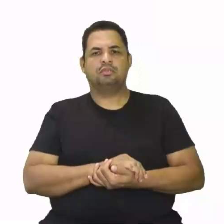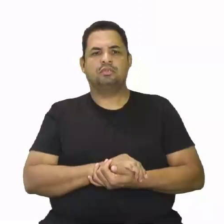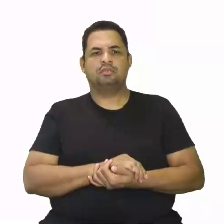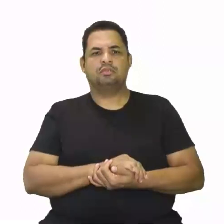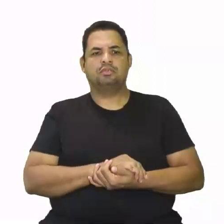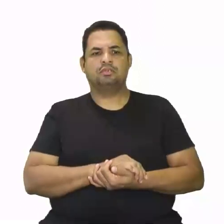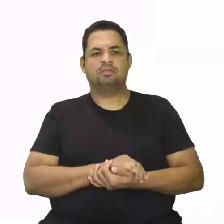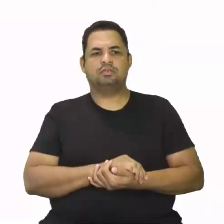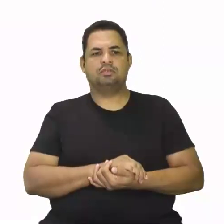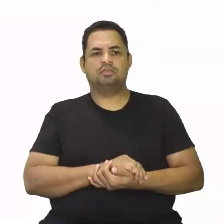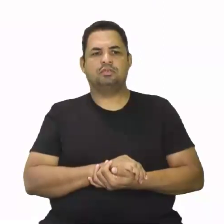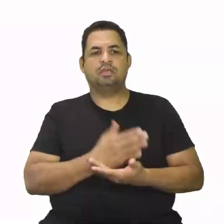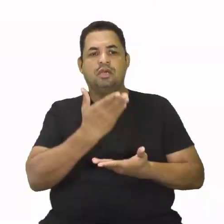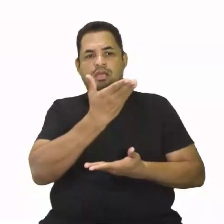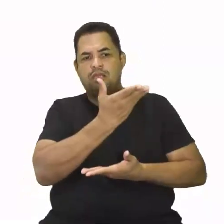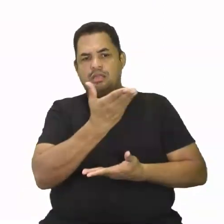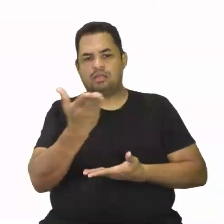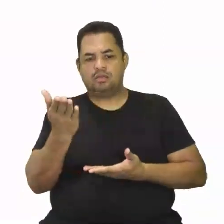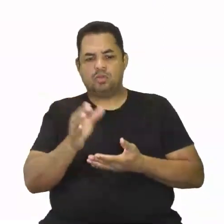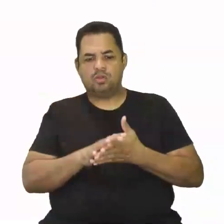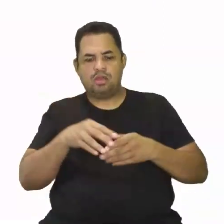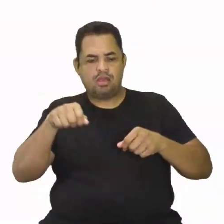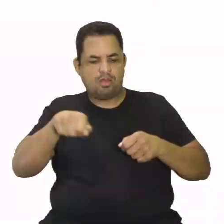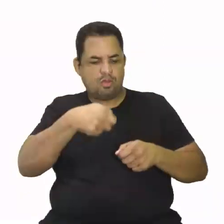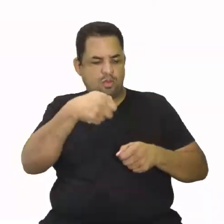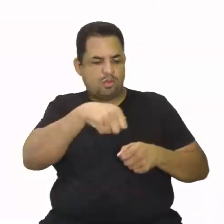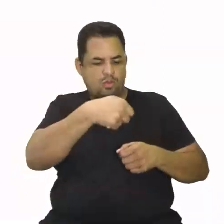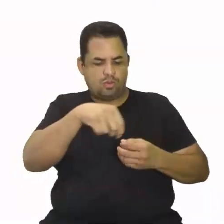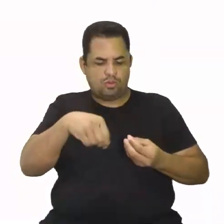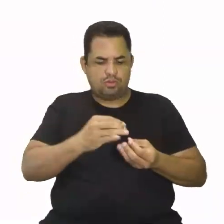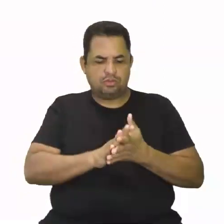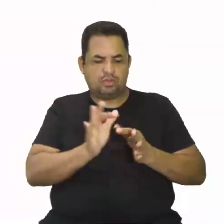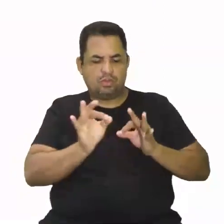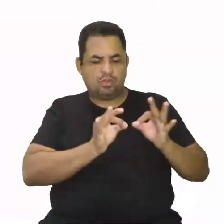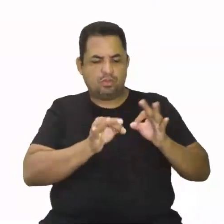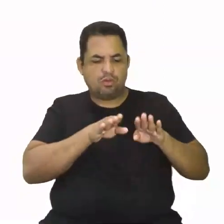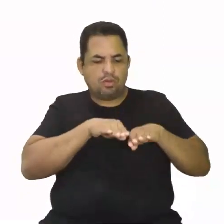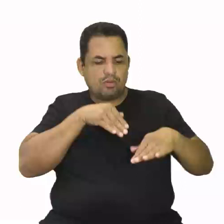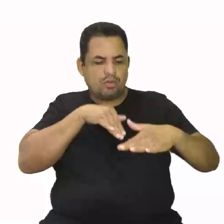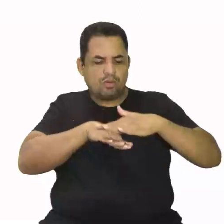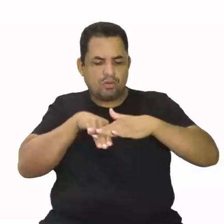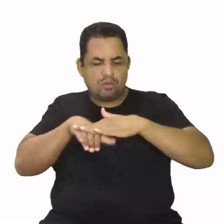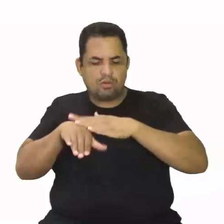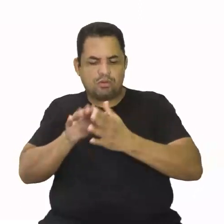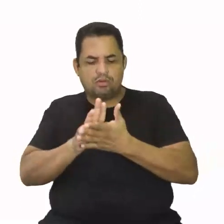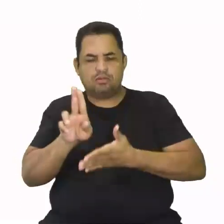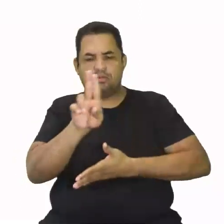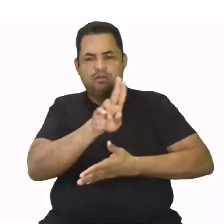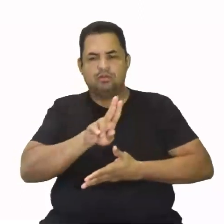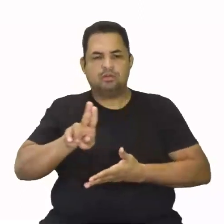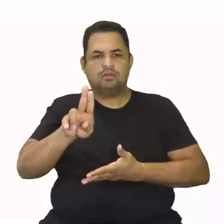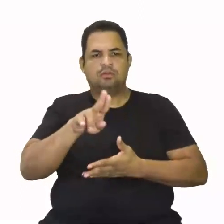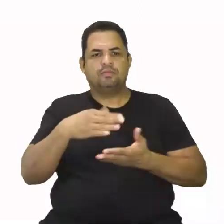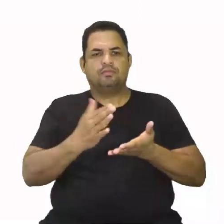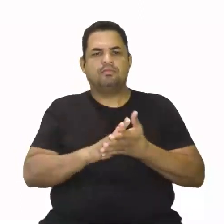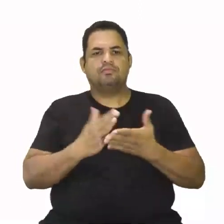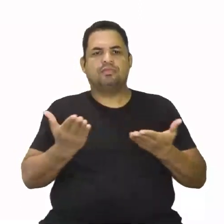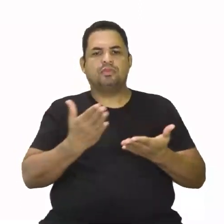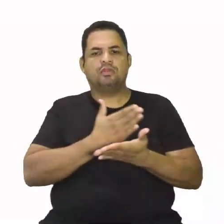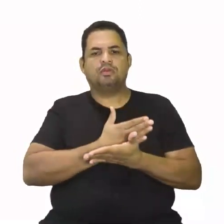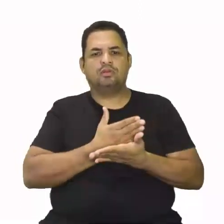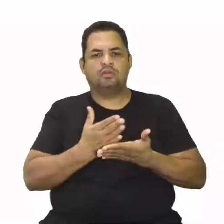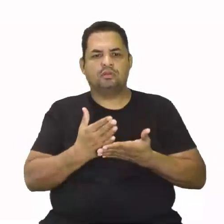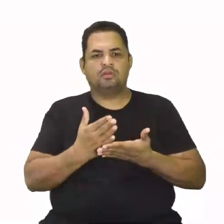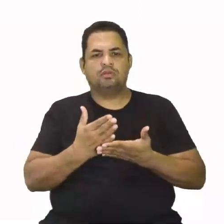ó, os talheres devem colocar-se em ordem que vão sendo utilizados,